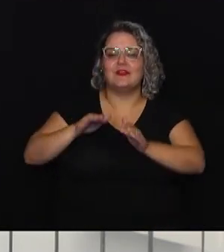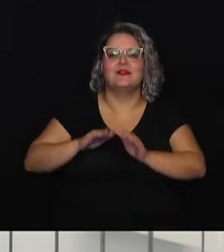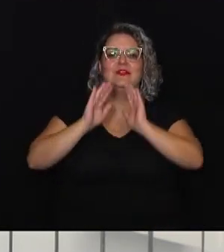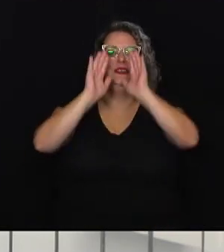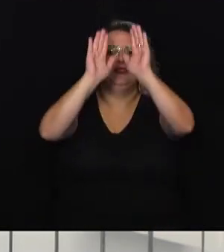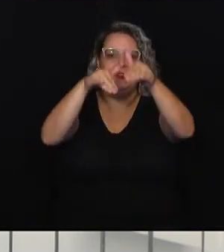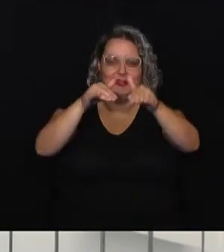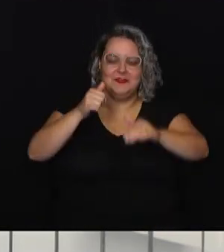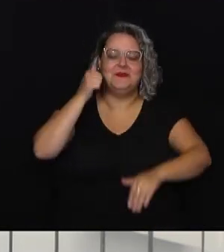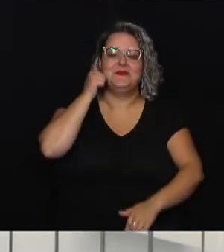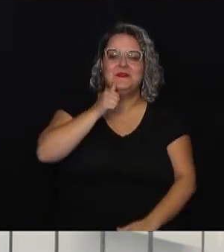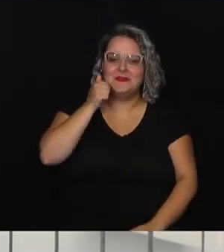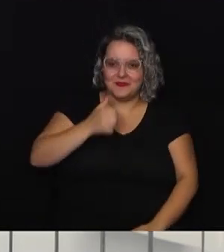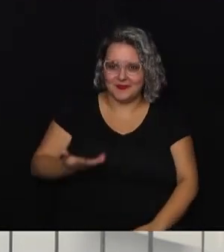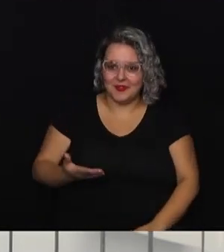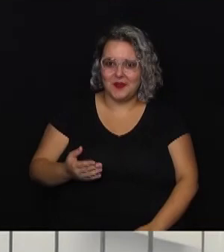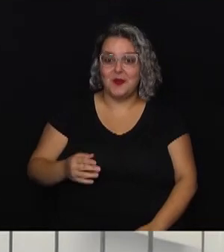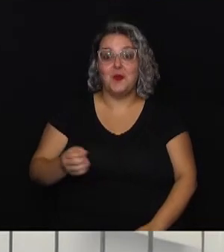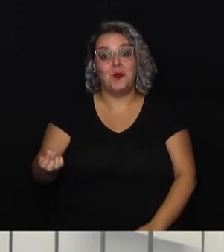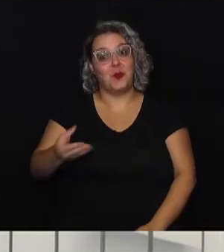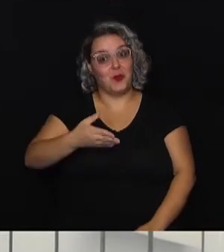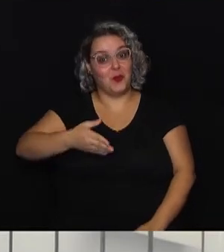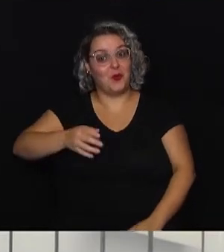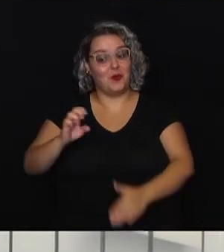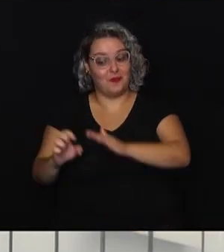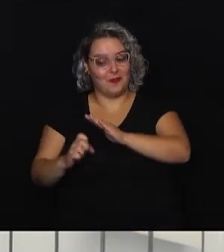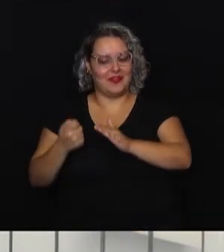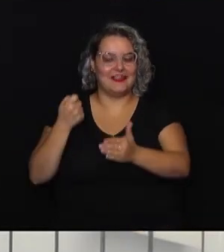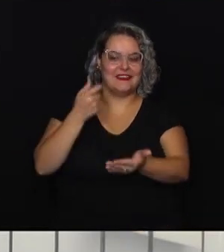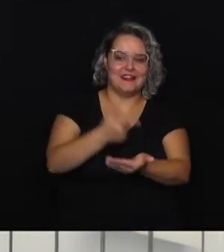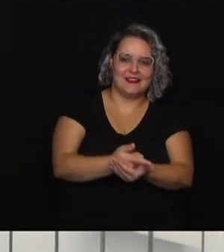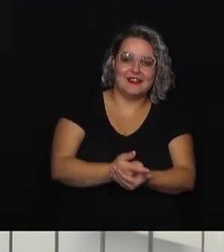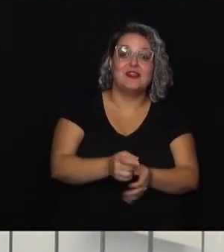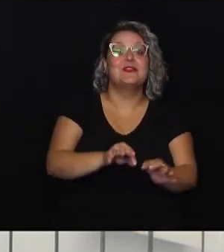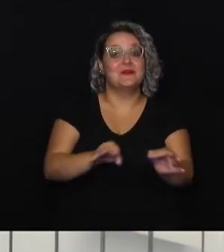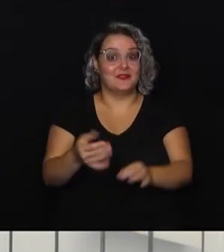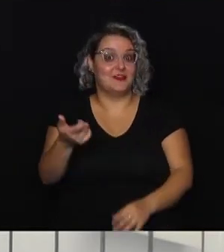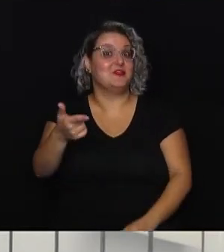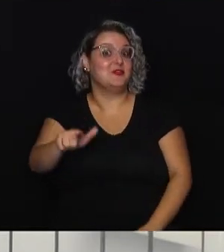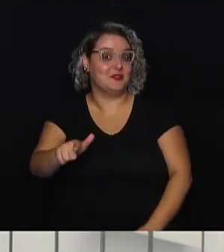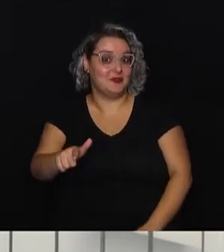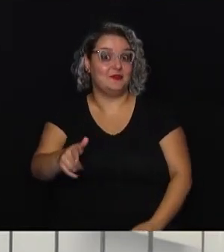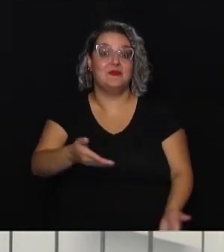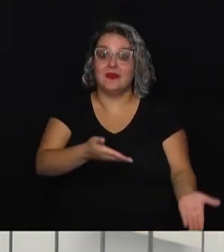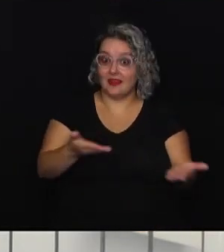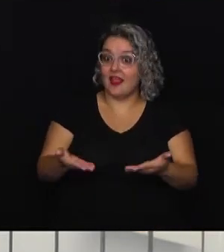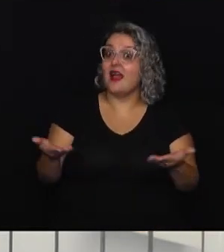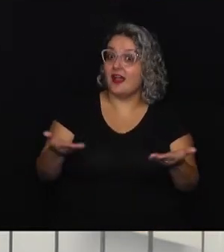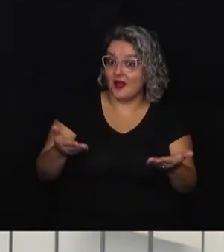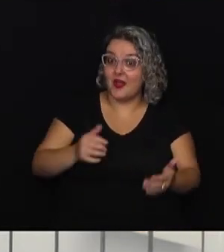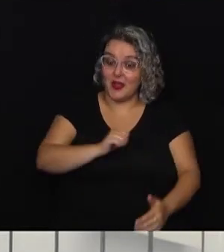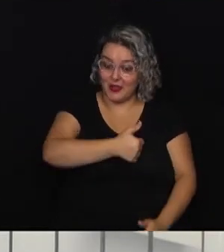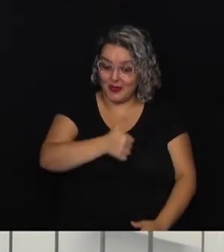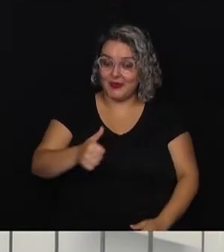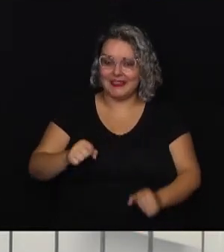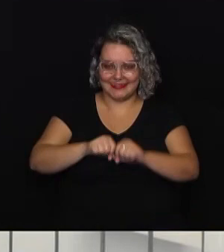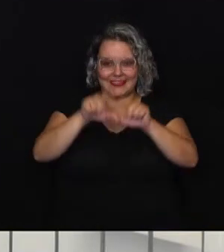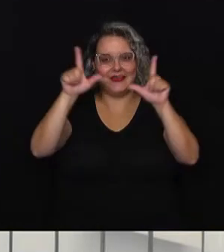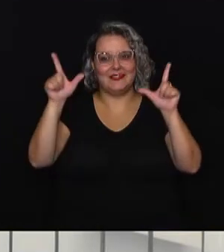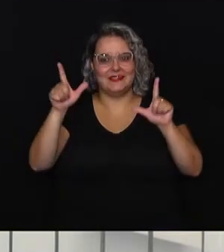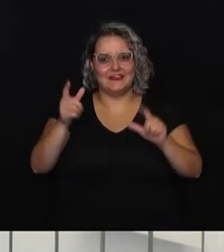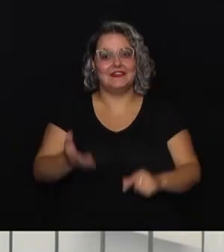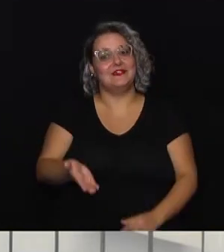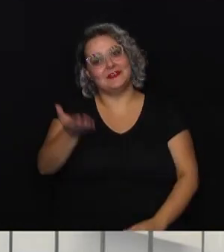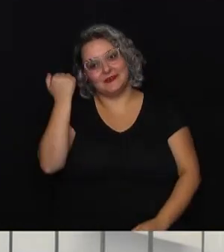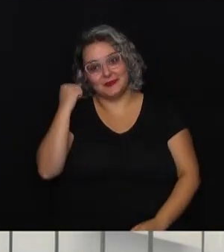patrocinador master e com isso o projeto vai continuar. A apresentação é agora, 11 horas da manhã, então vamos